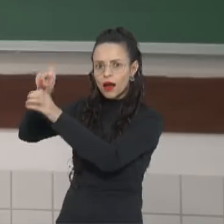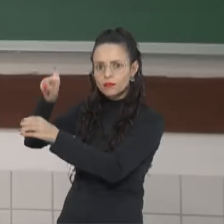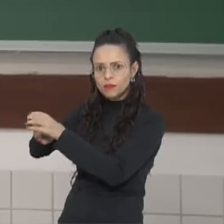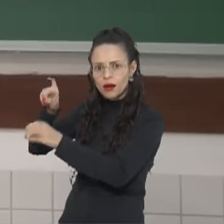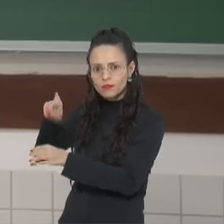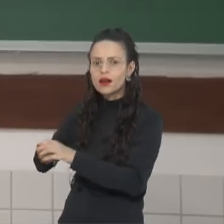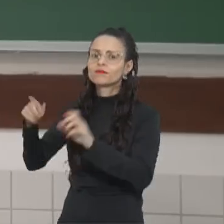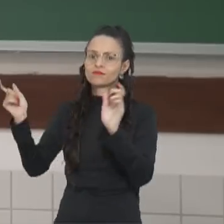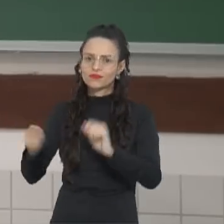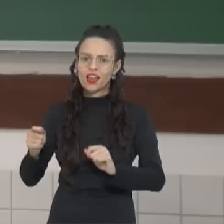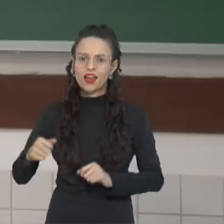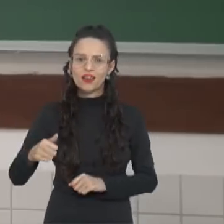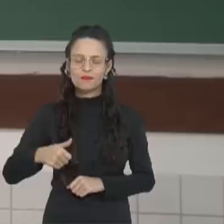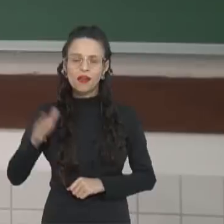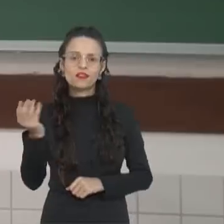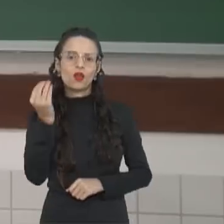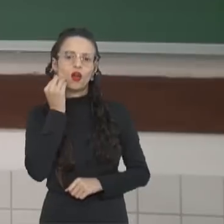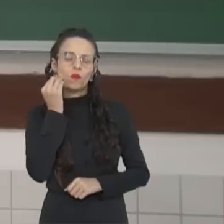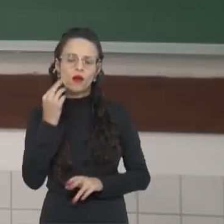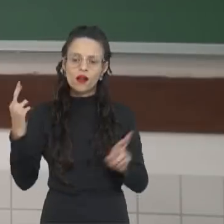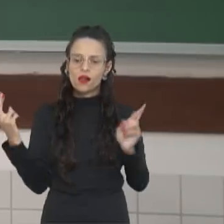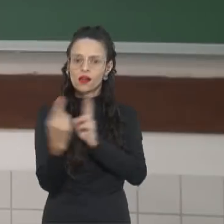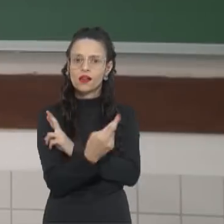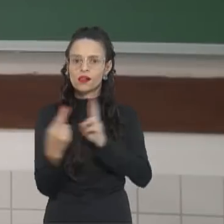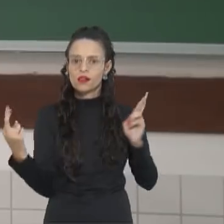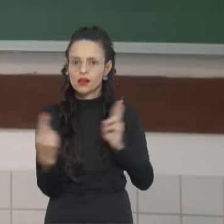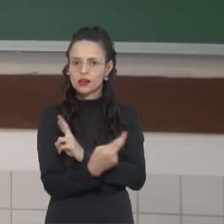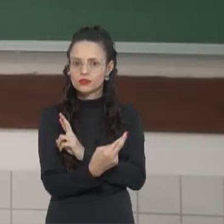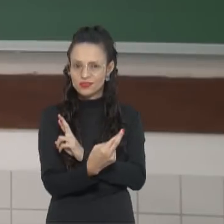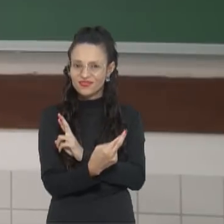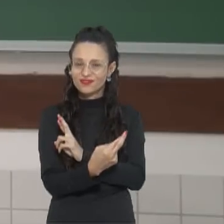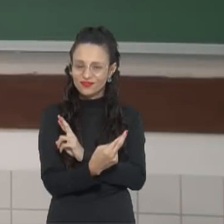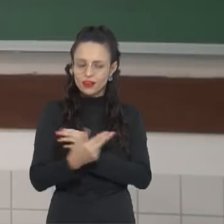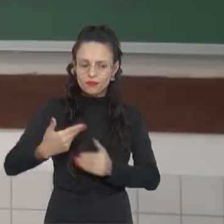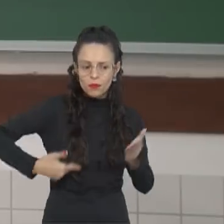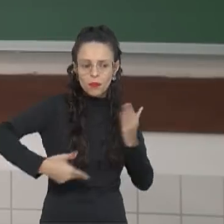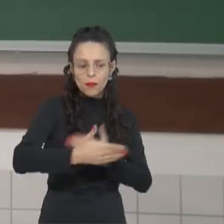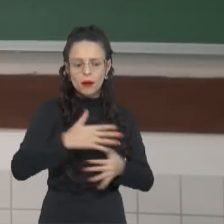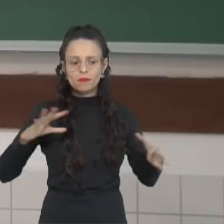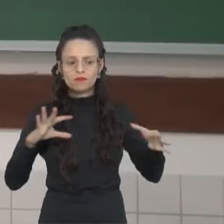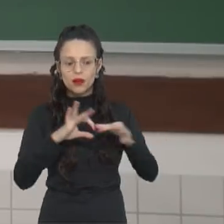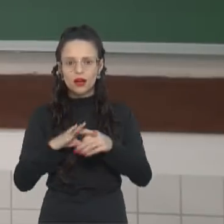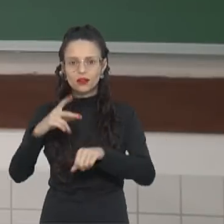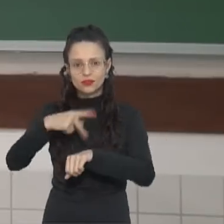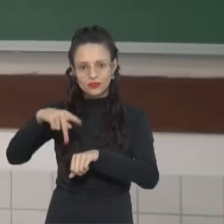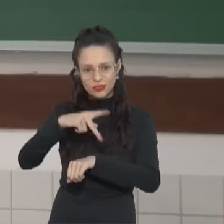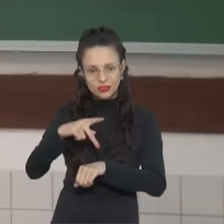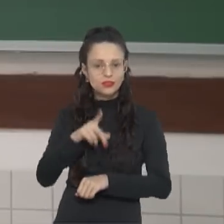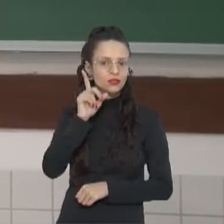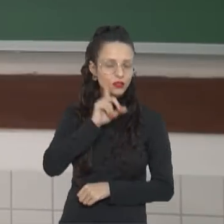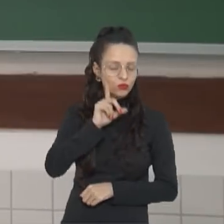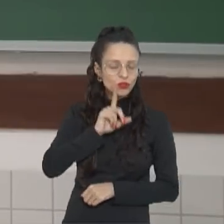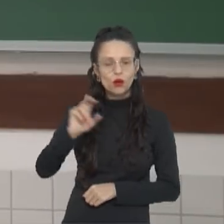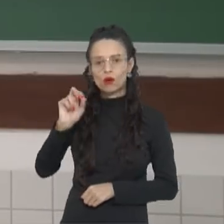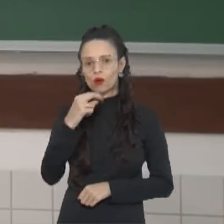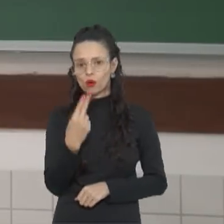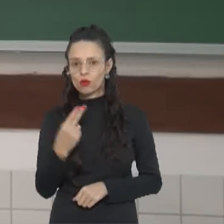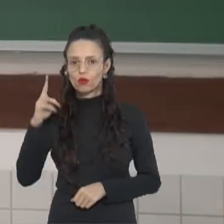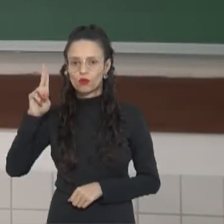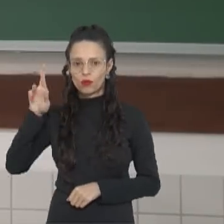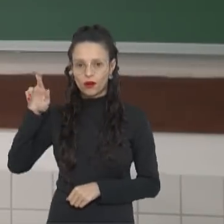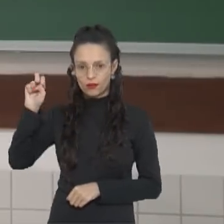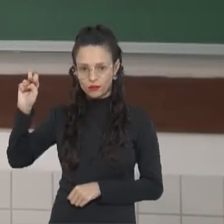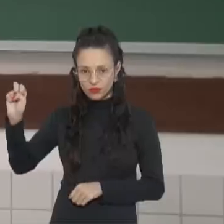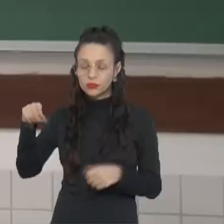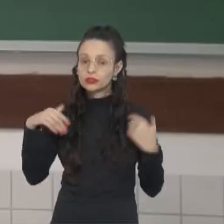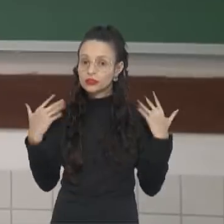mais chances de eu ter relações de influência e países que estão aliados com os Estados Unidos ou com a União Soviética.